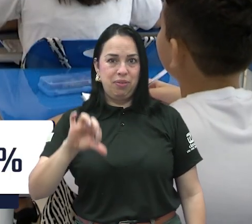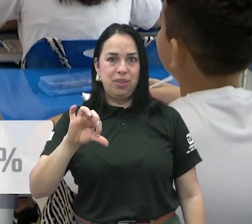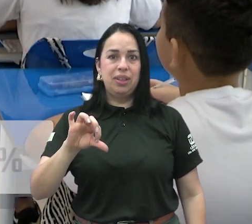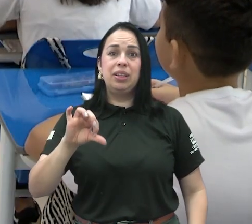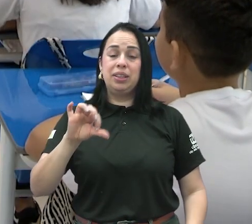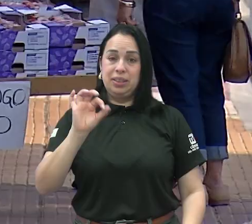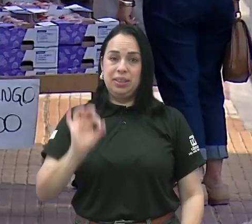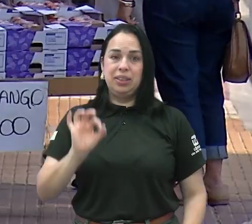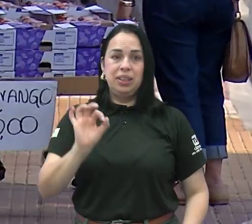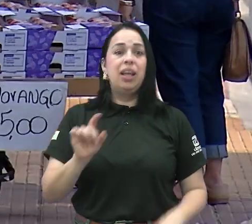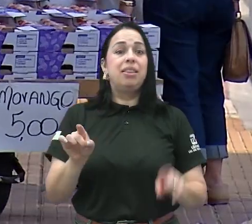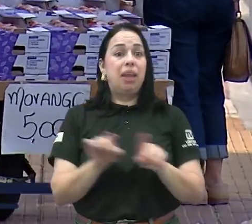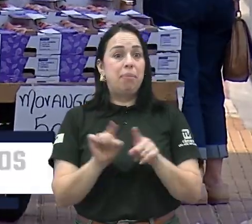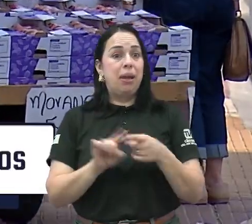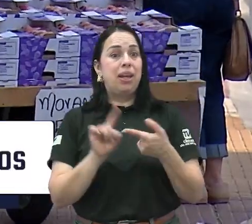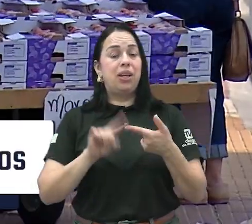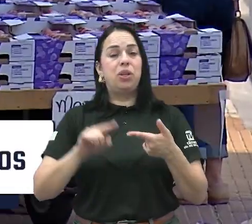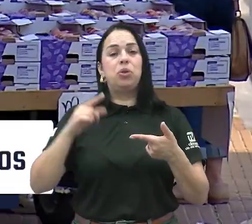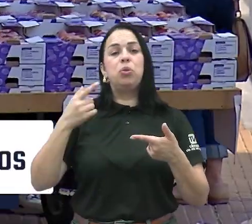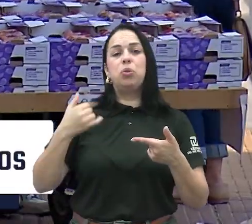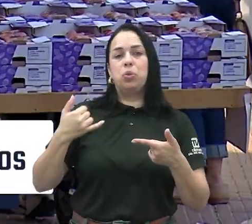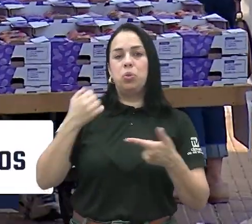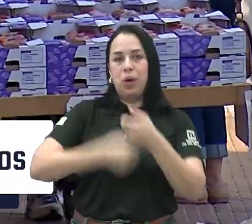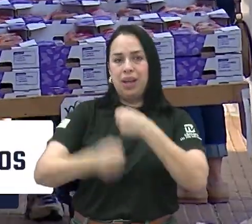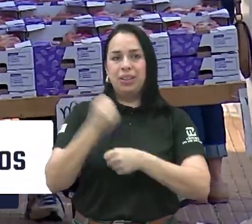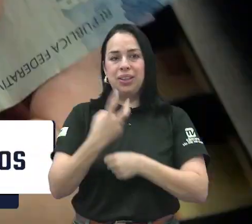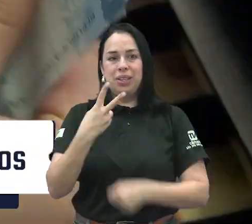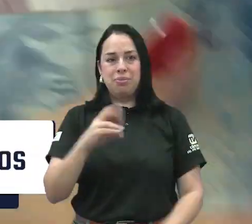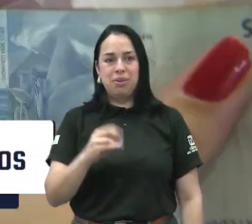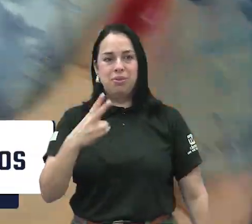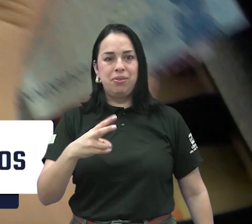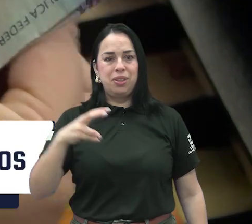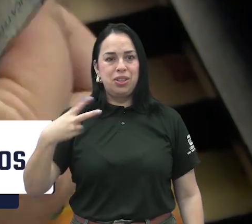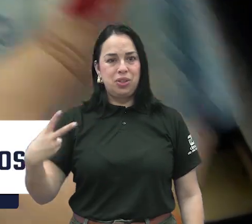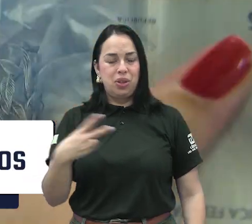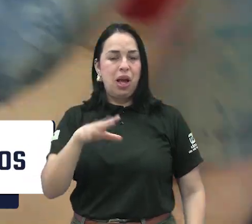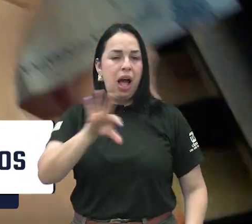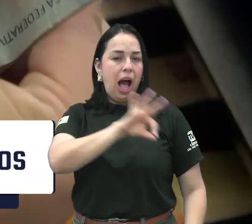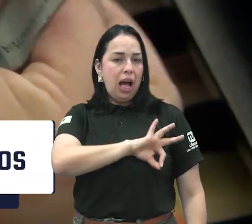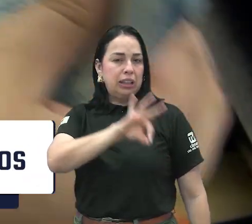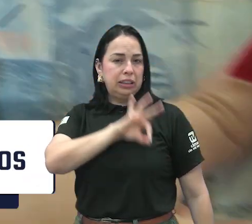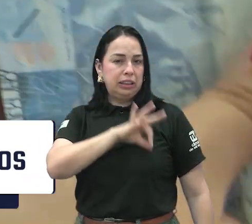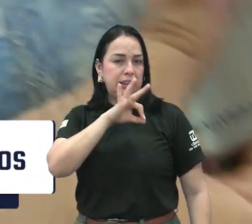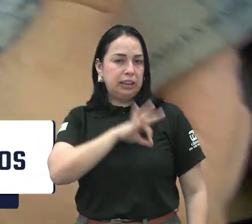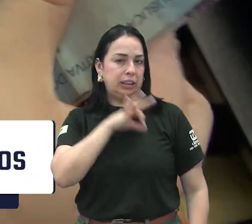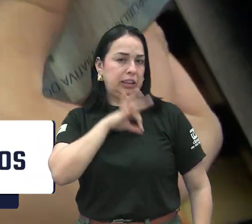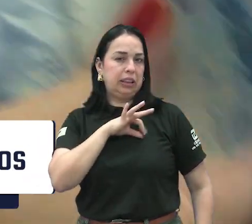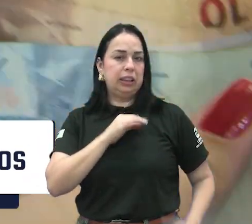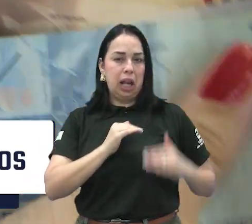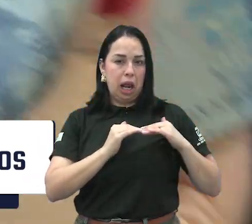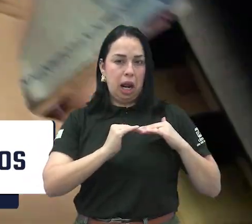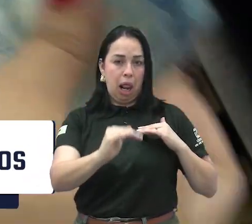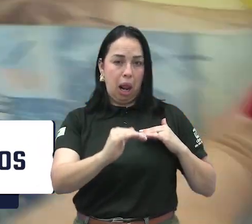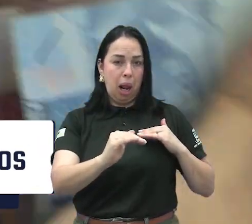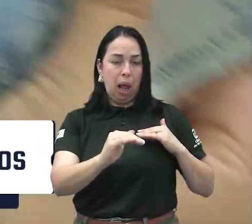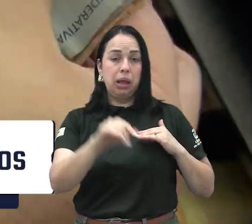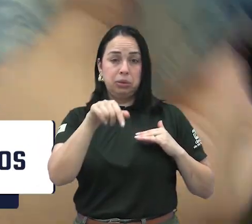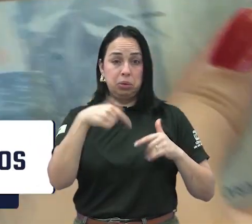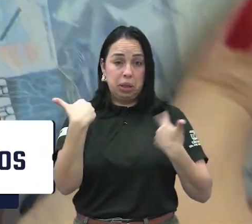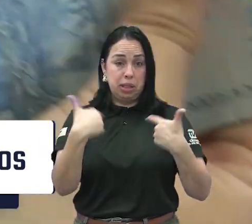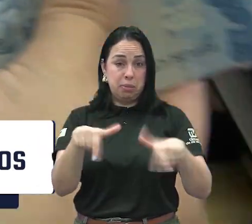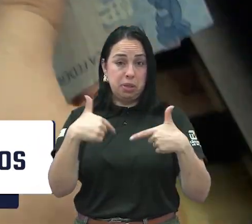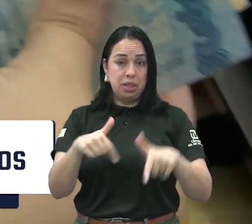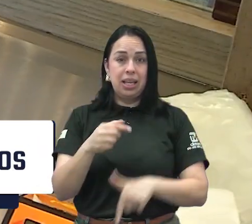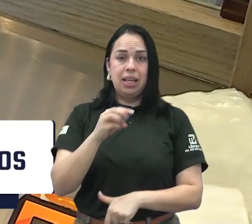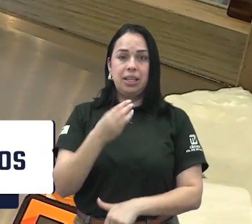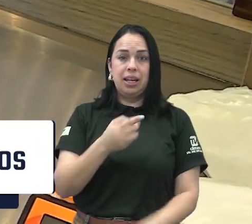99,09 na cidade. Também em 2022, na renda, foi constatado que o salário médio mensal dos trabalhadores formais